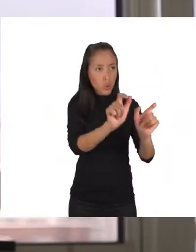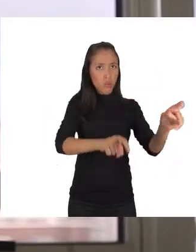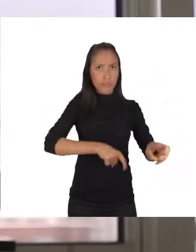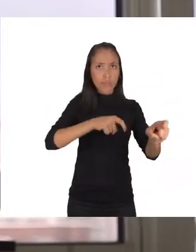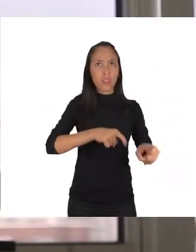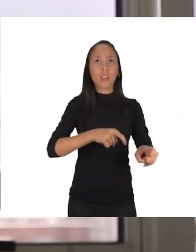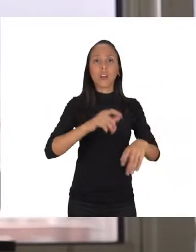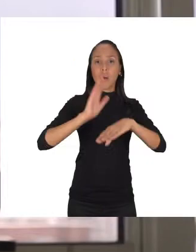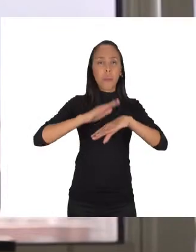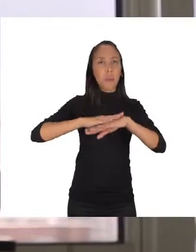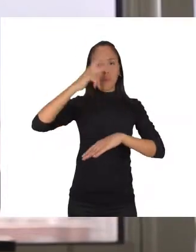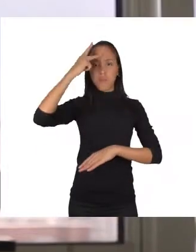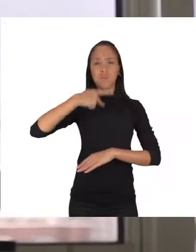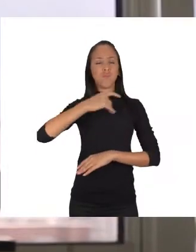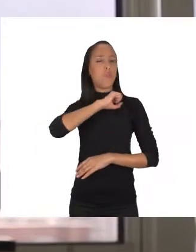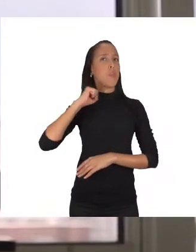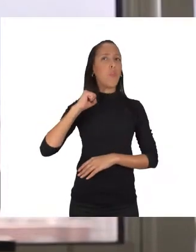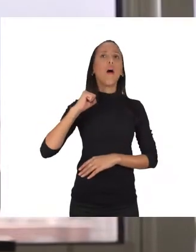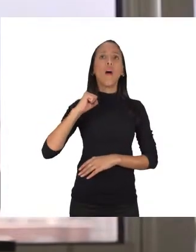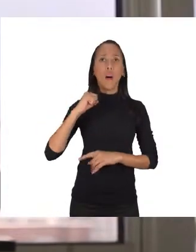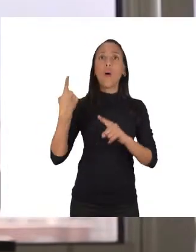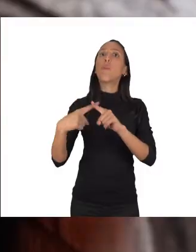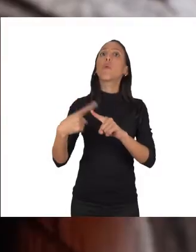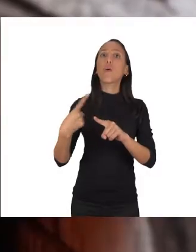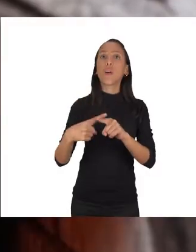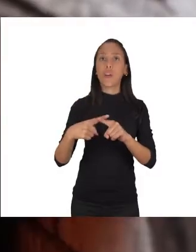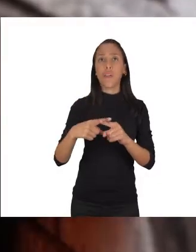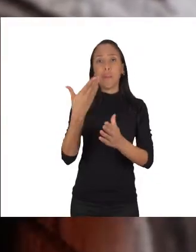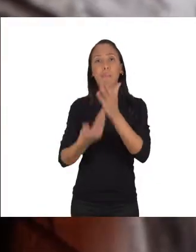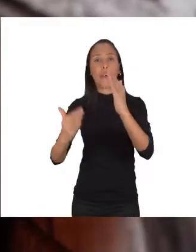da iminência de perder a moradia, de perder o pouco que tinha.